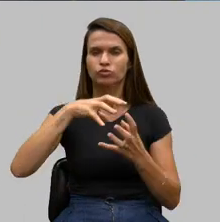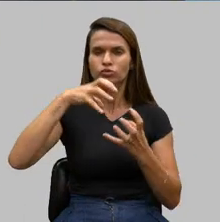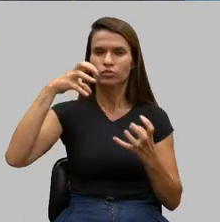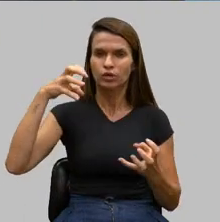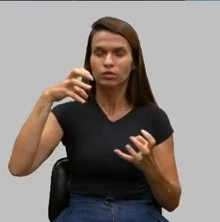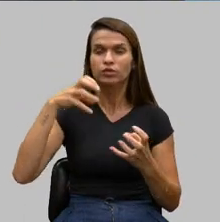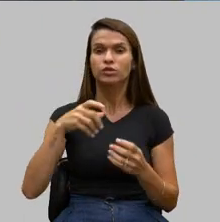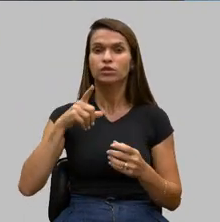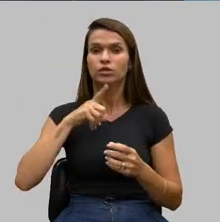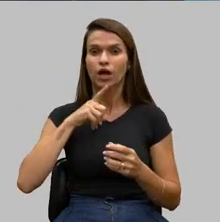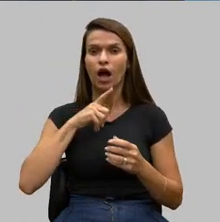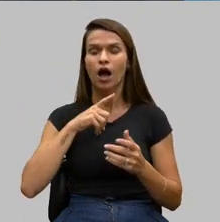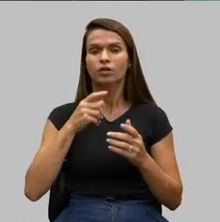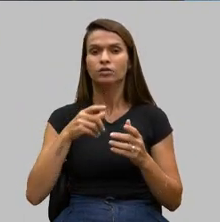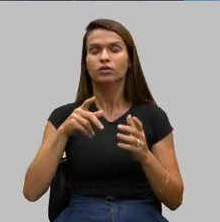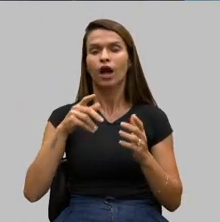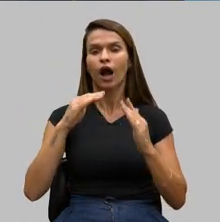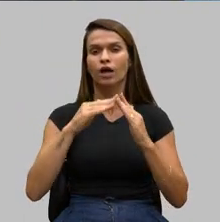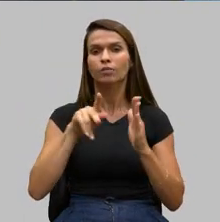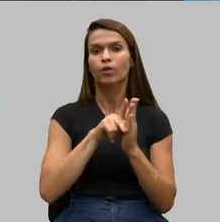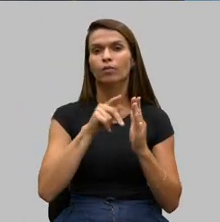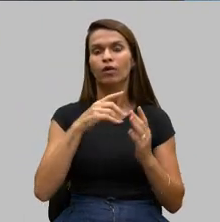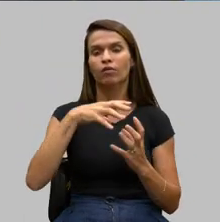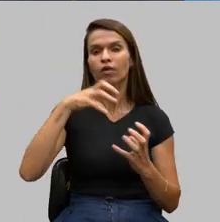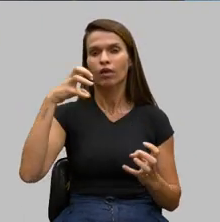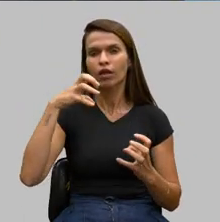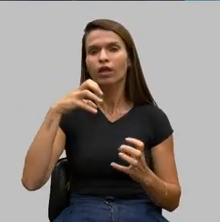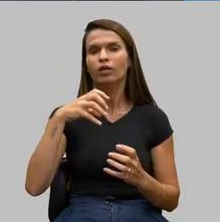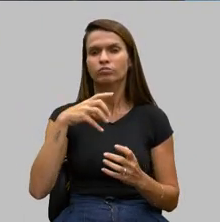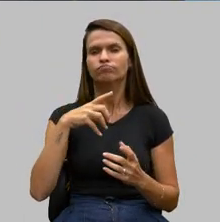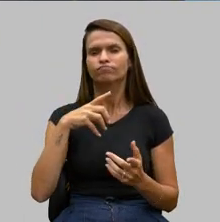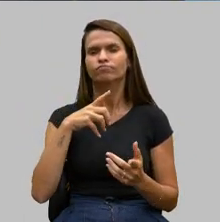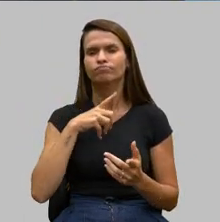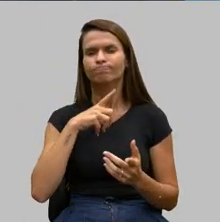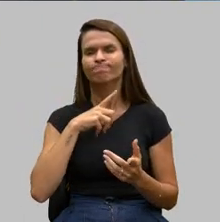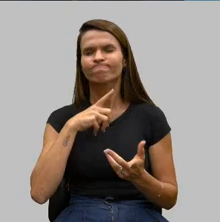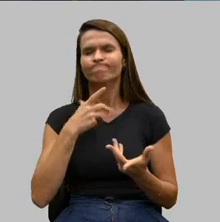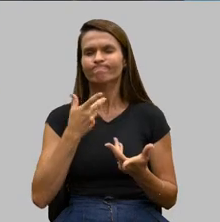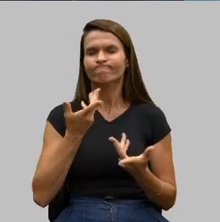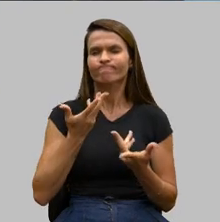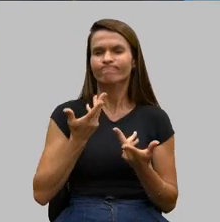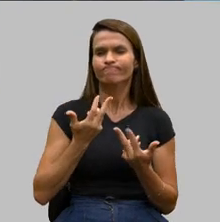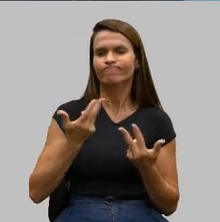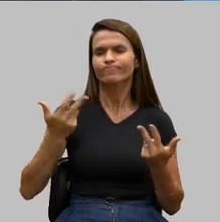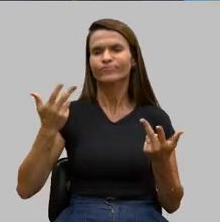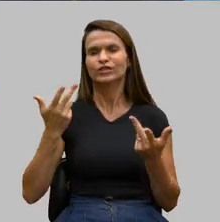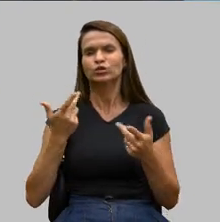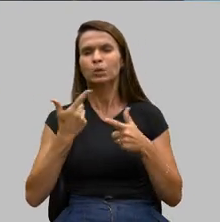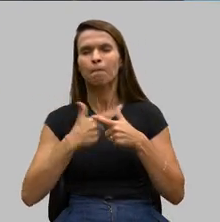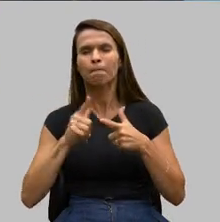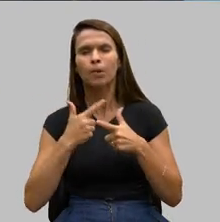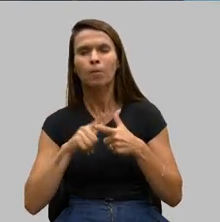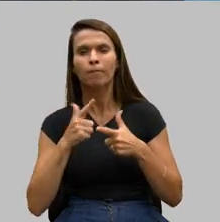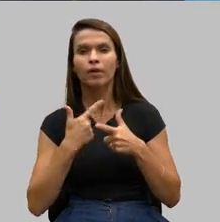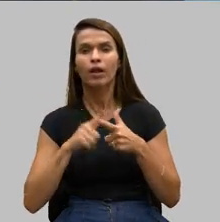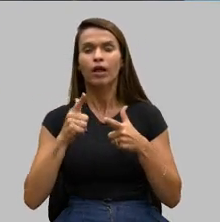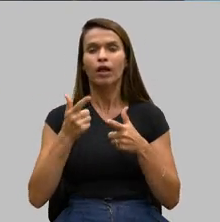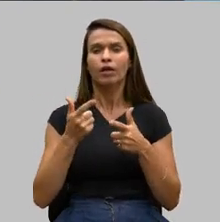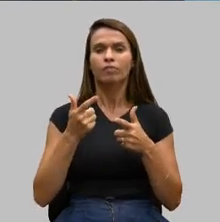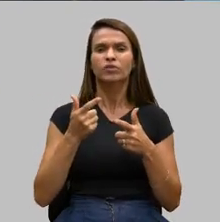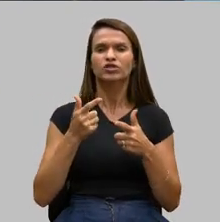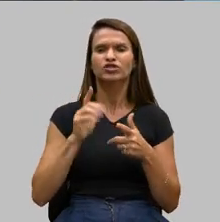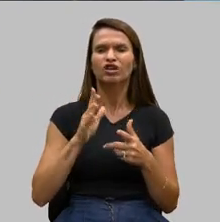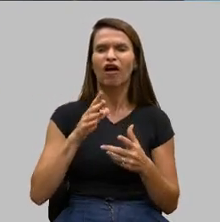nos lares são pessoas com nível de comprometimento muito alto sem autonomia acamados e que